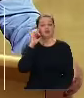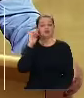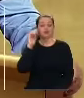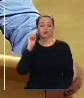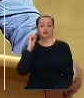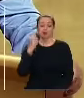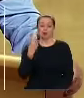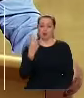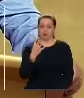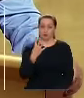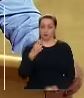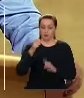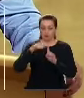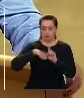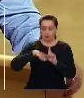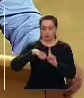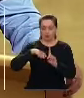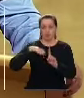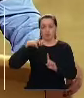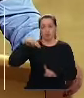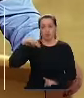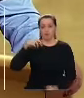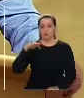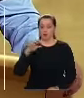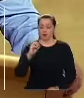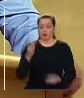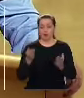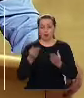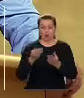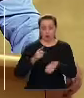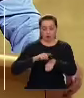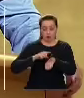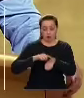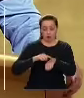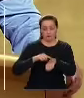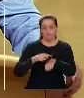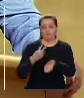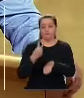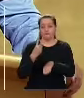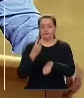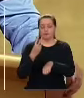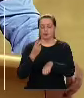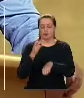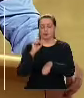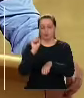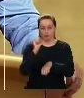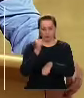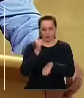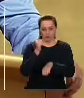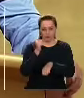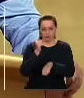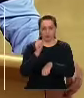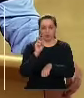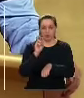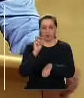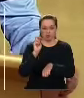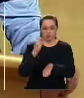14 de maio, agora são 20 horas e 52 minutos aqui no Brasil.